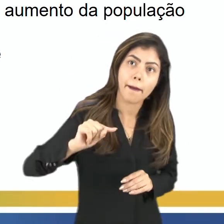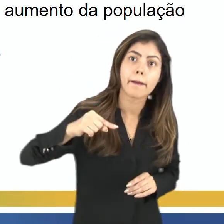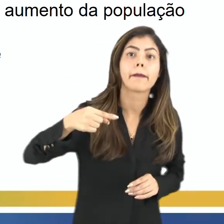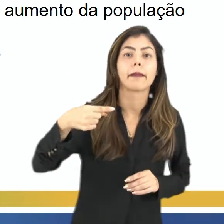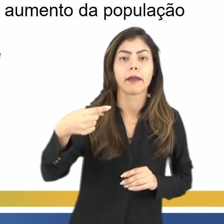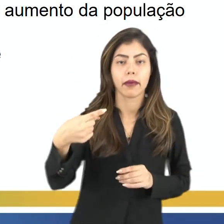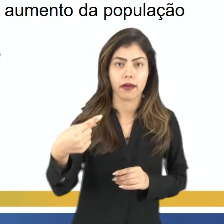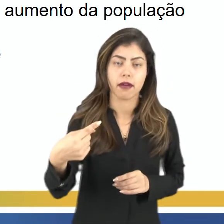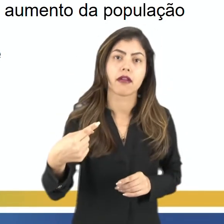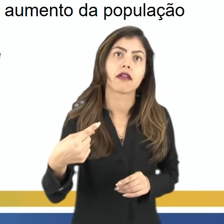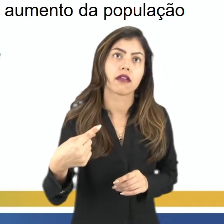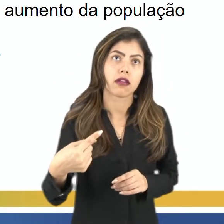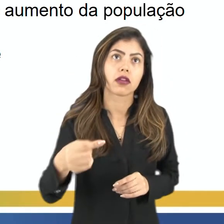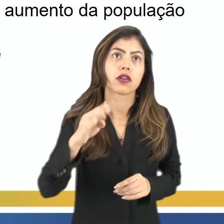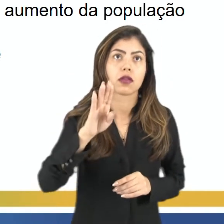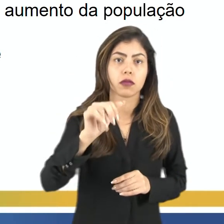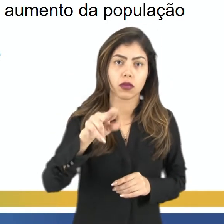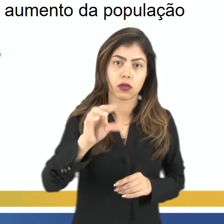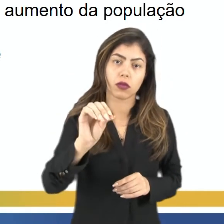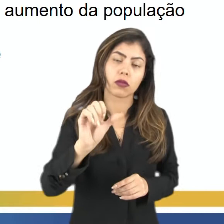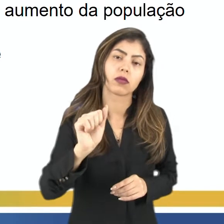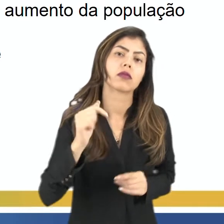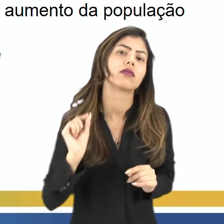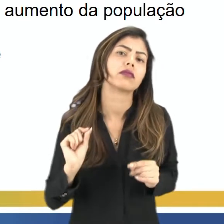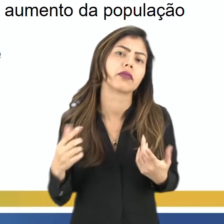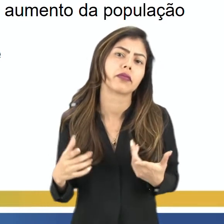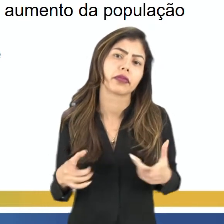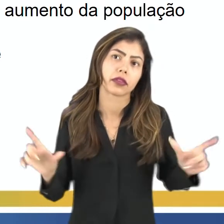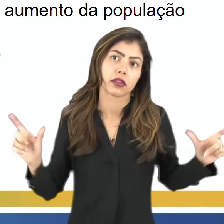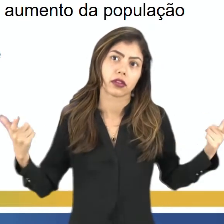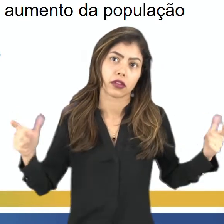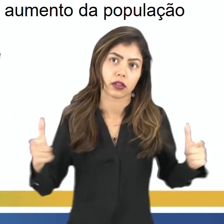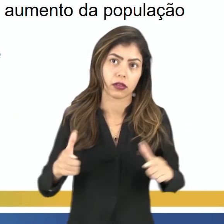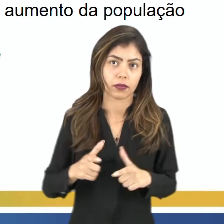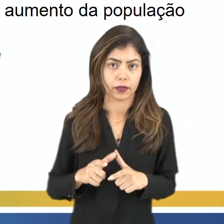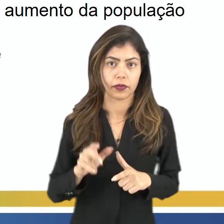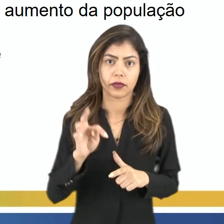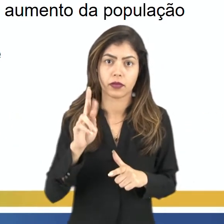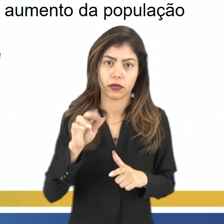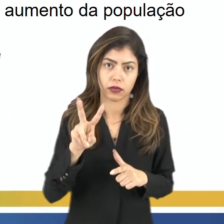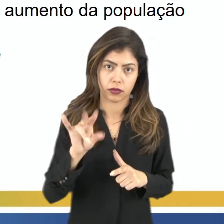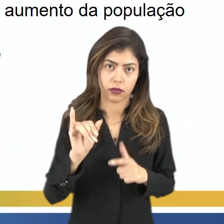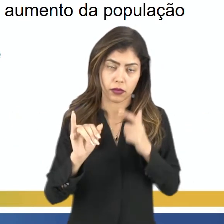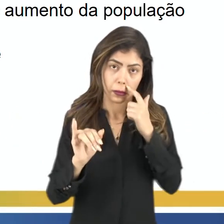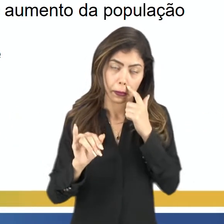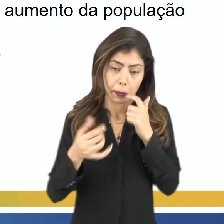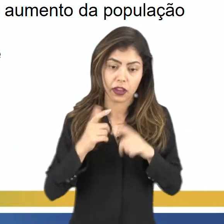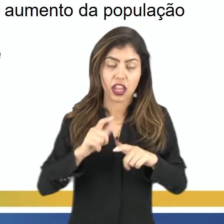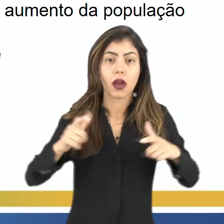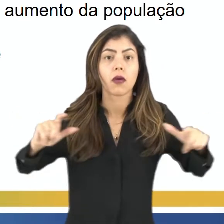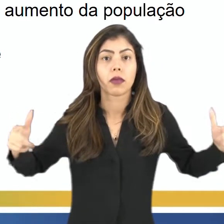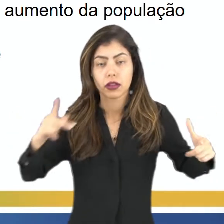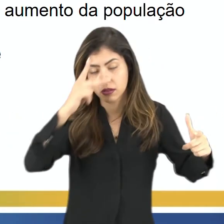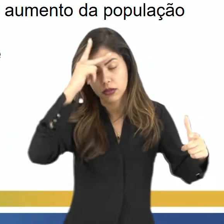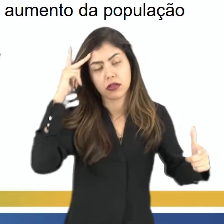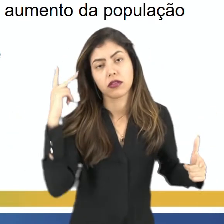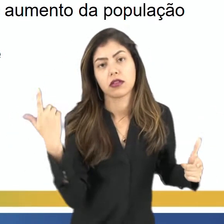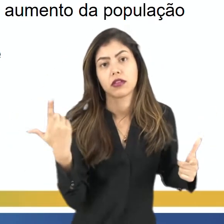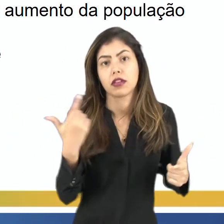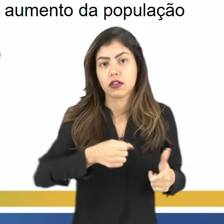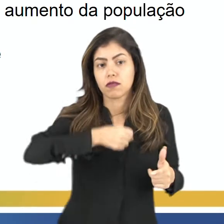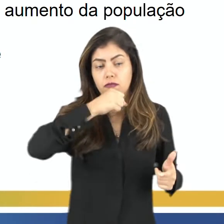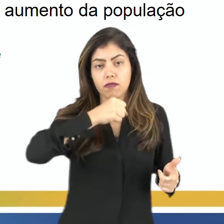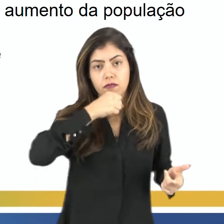de pós-bônus demográfico, tá? O que seria esse pós-bônus demográfico? Redução da população ativa e aumento da população